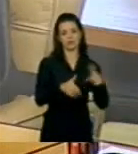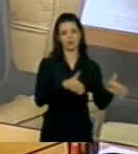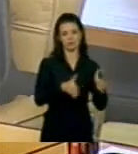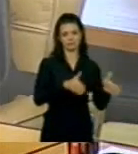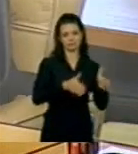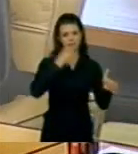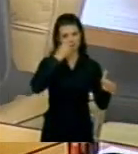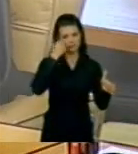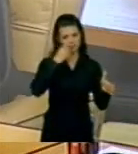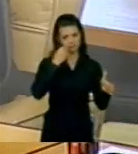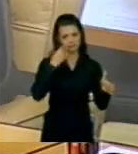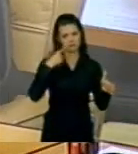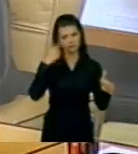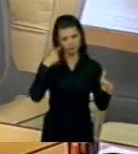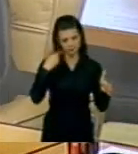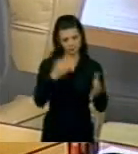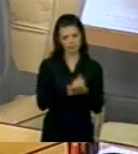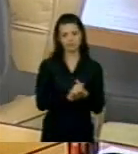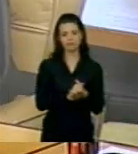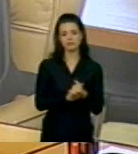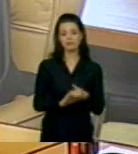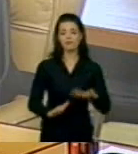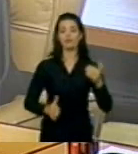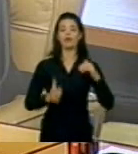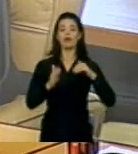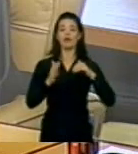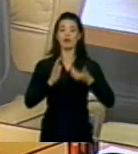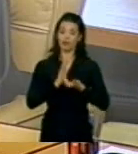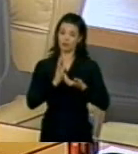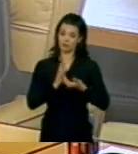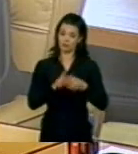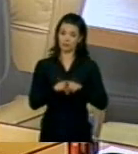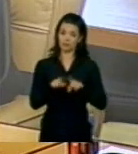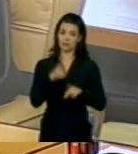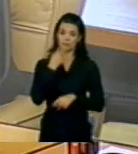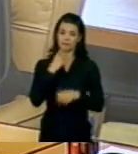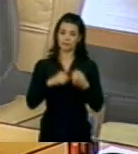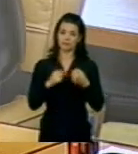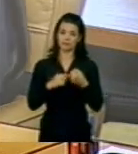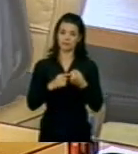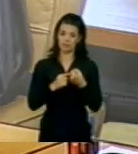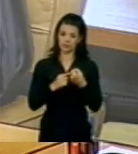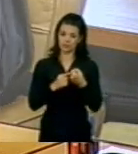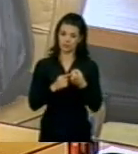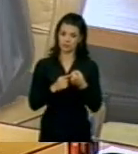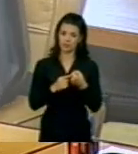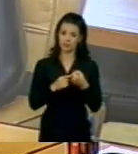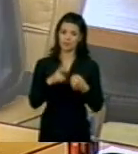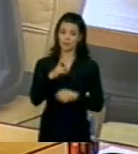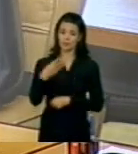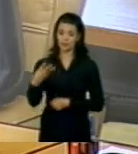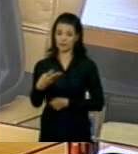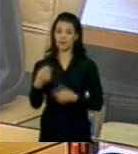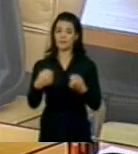presidência da Câmara suscitou ainda que o parágrafo 8º do artigo 53 da Constituição da República também deve